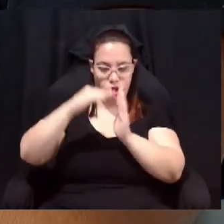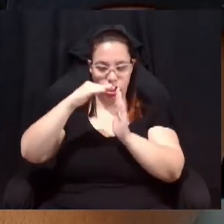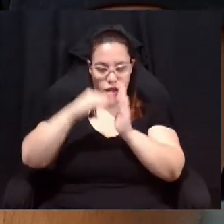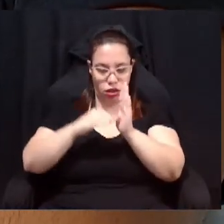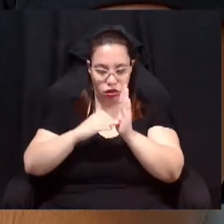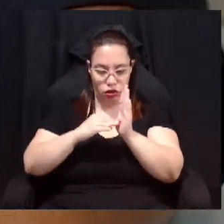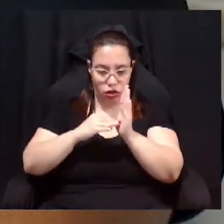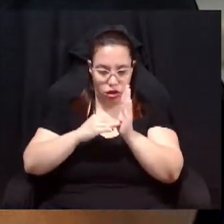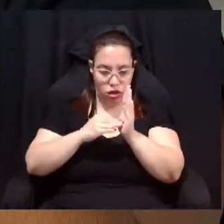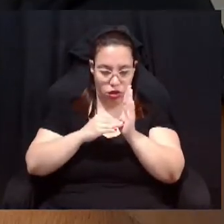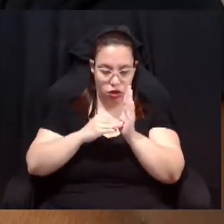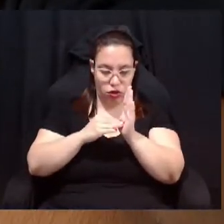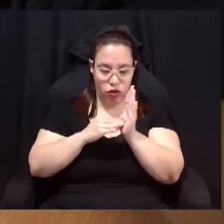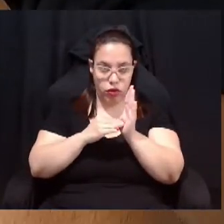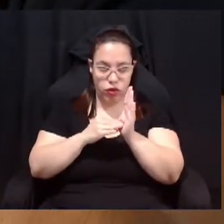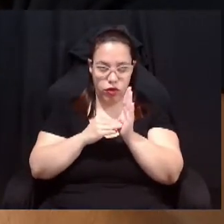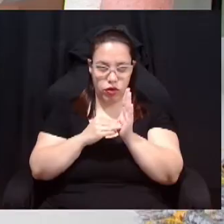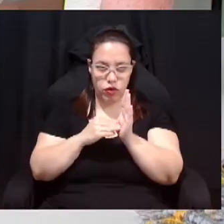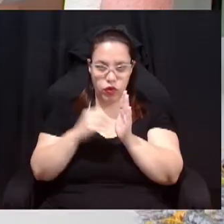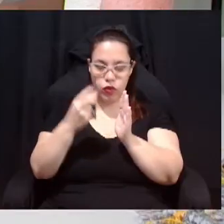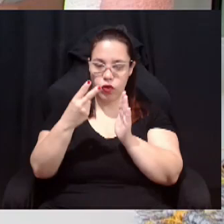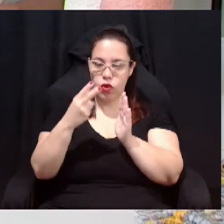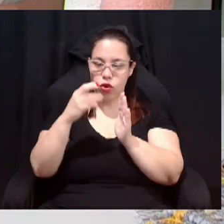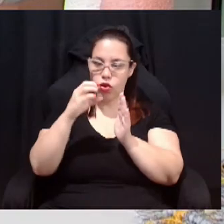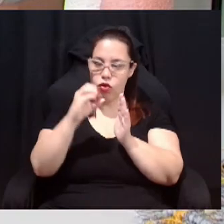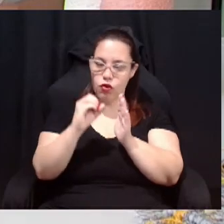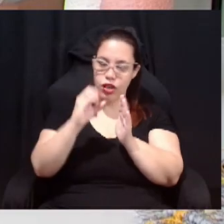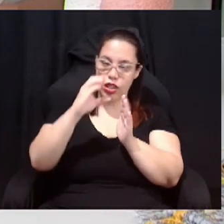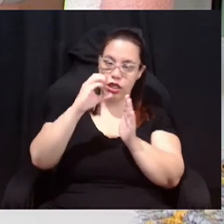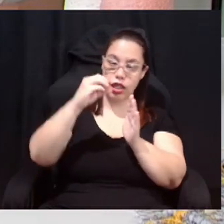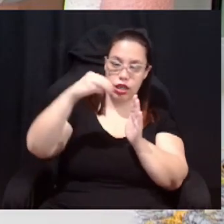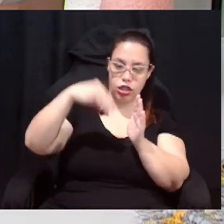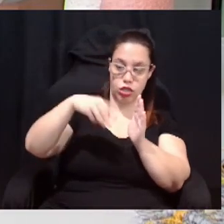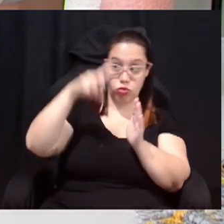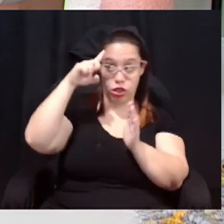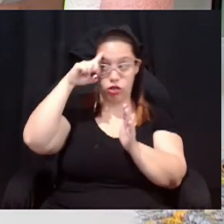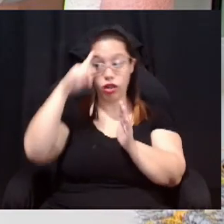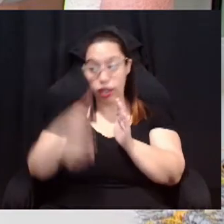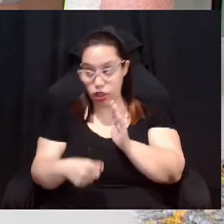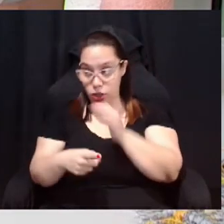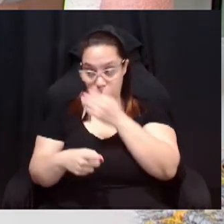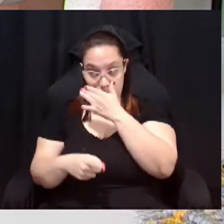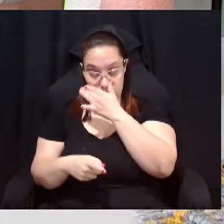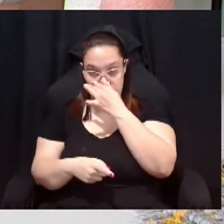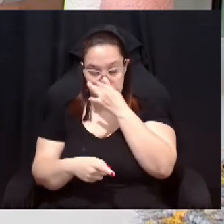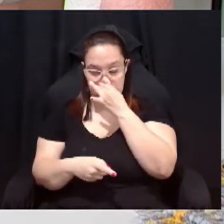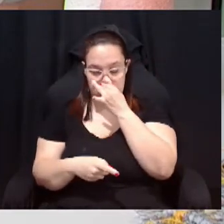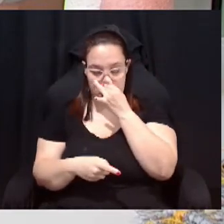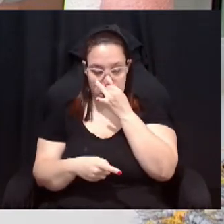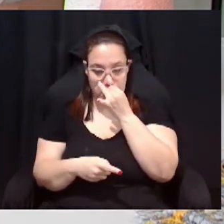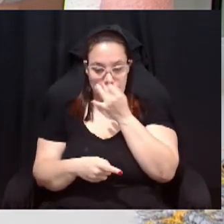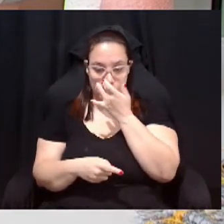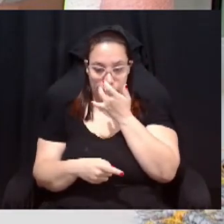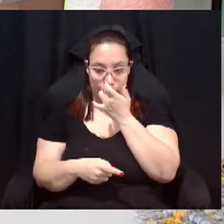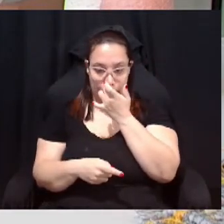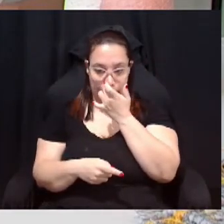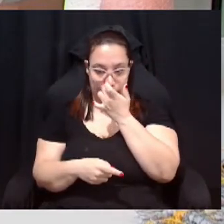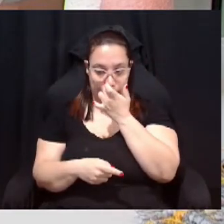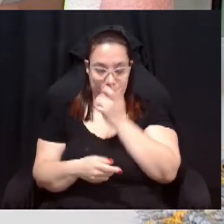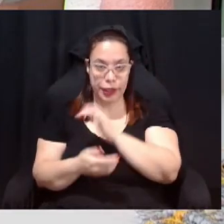Aqui eu vou ter por volta de 20 centímetros, tá? Se a gente quiser confirmar na fita métrica, ó.